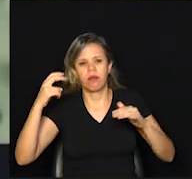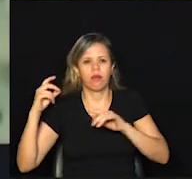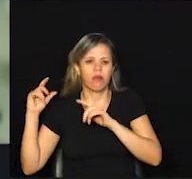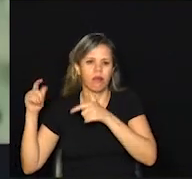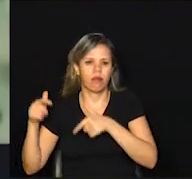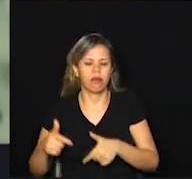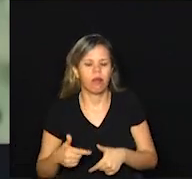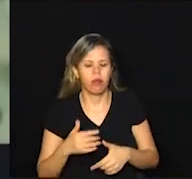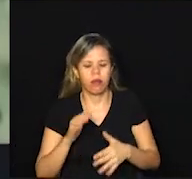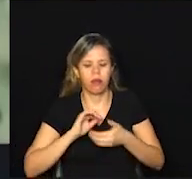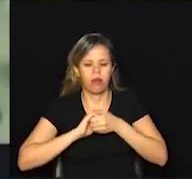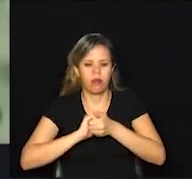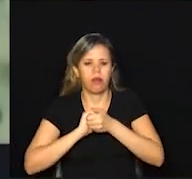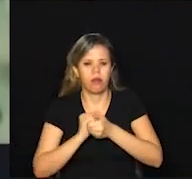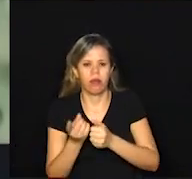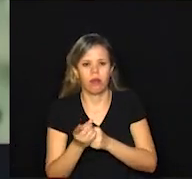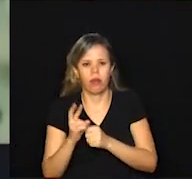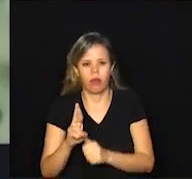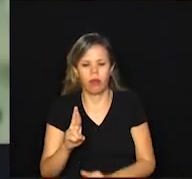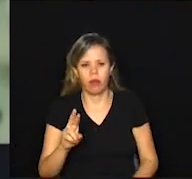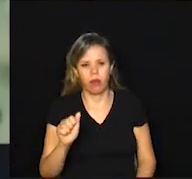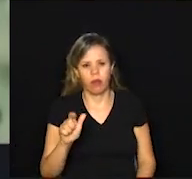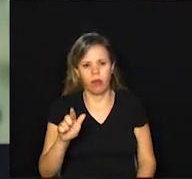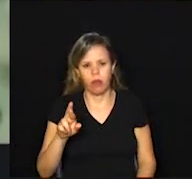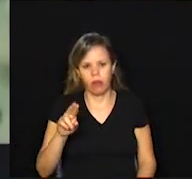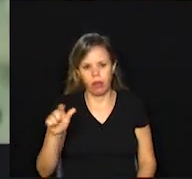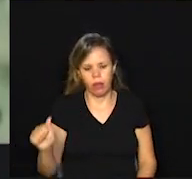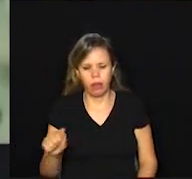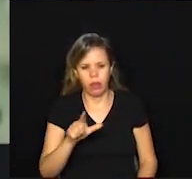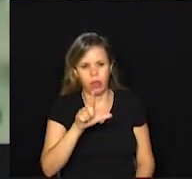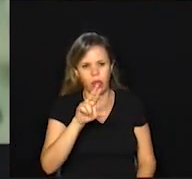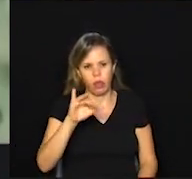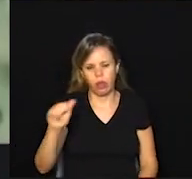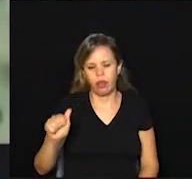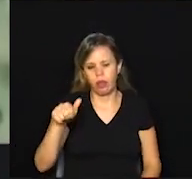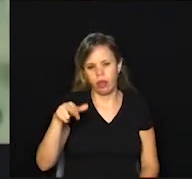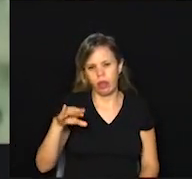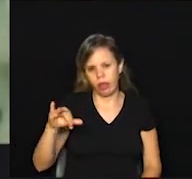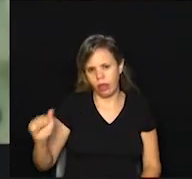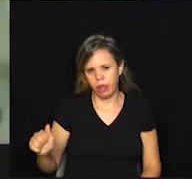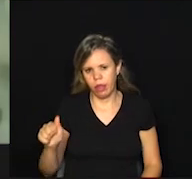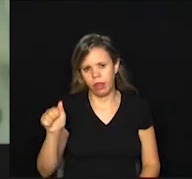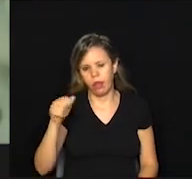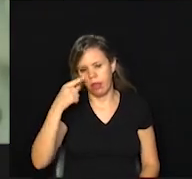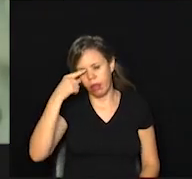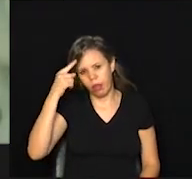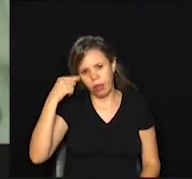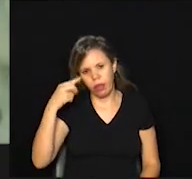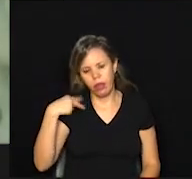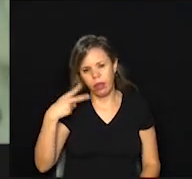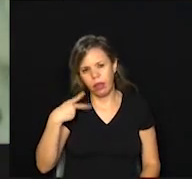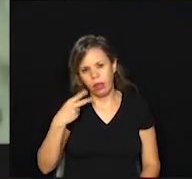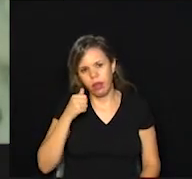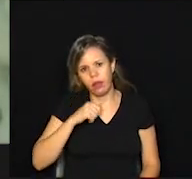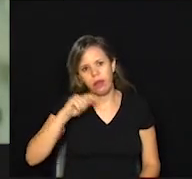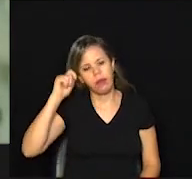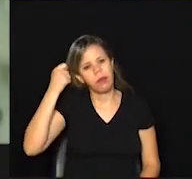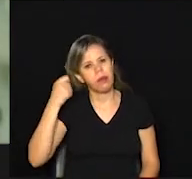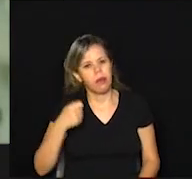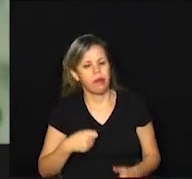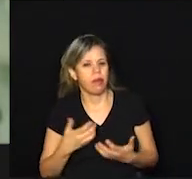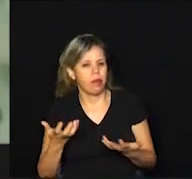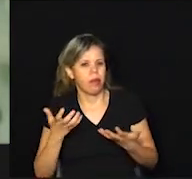né cumprimentar a doutora Alessandra Lucia Castro Andrea Mendes a Paola nem quanto mulher preta